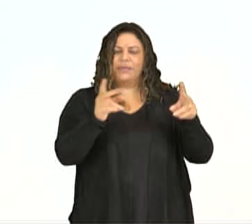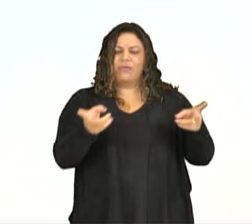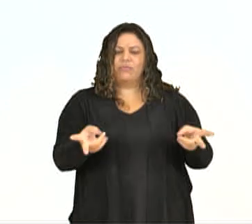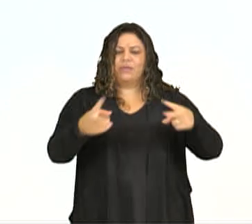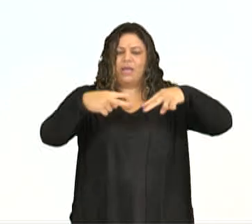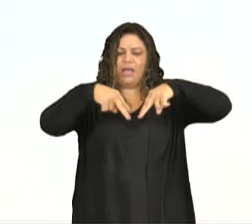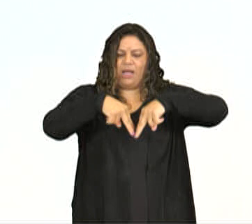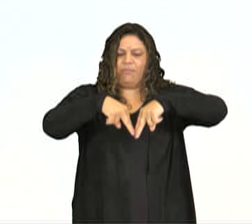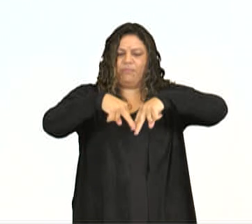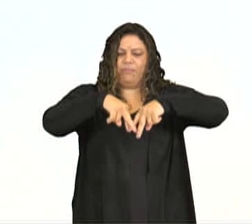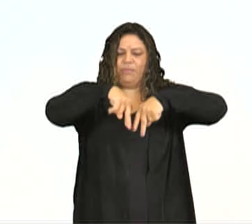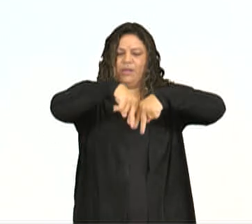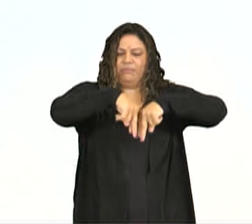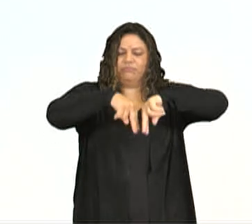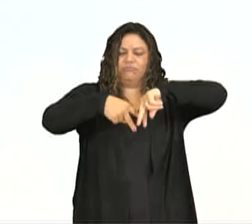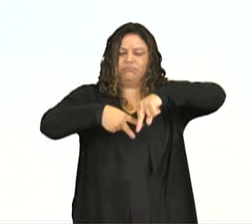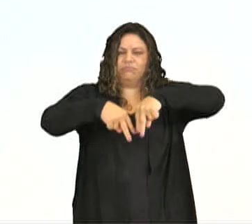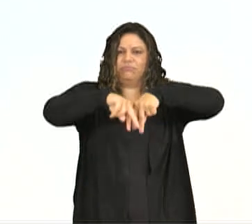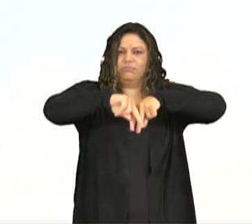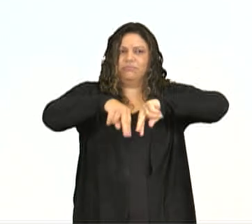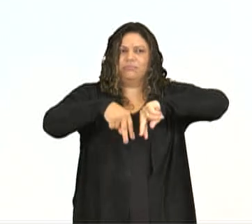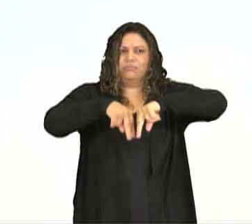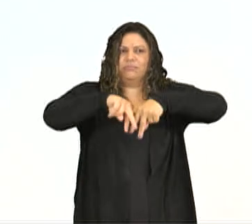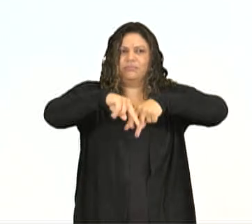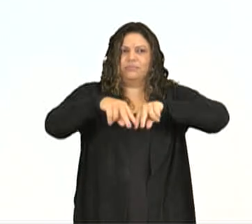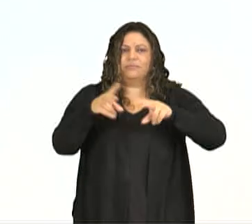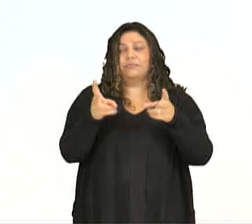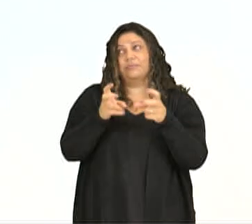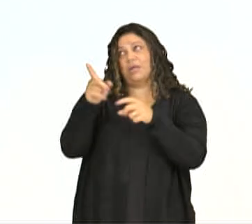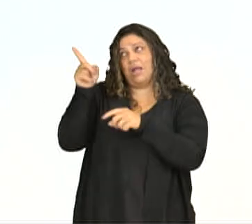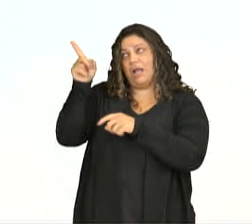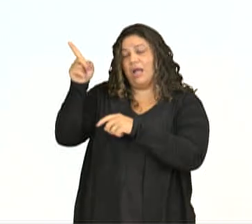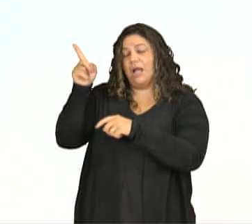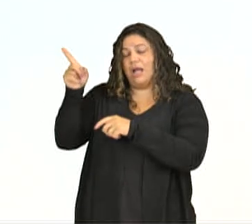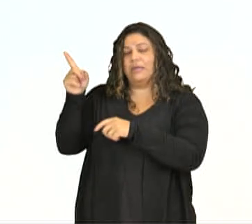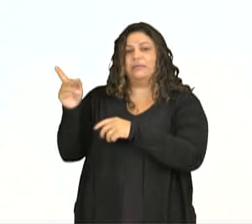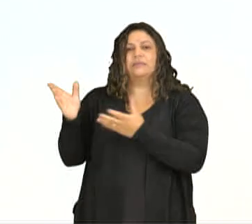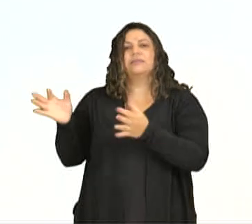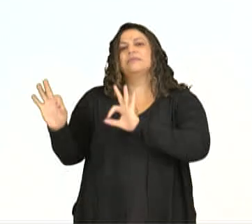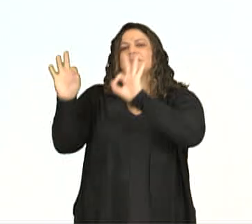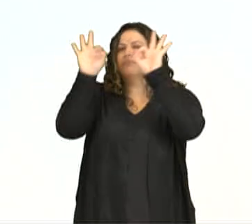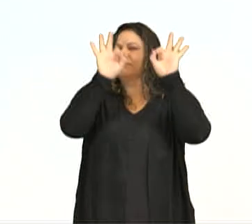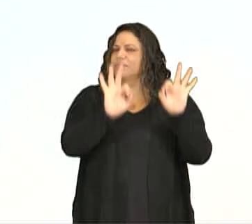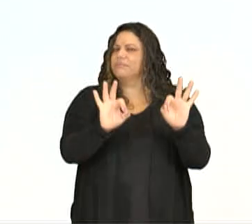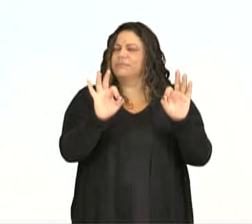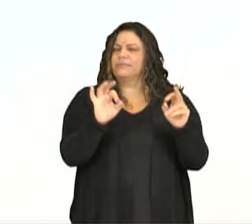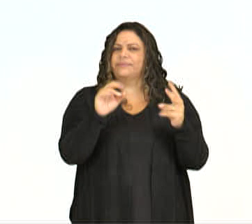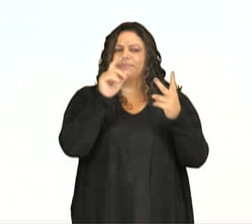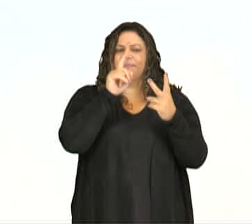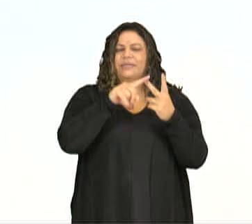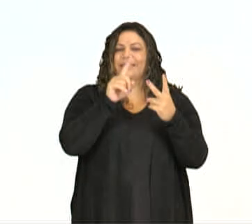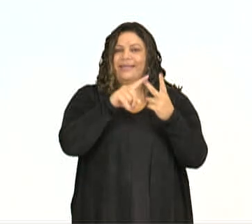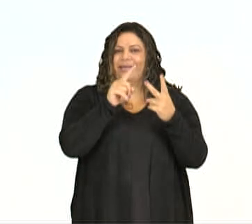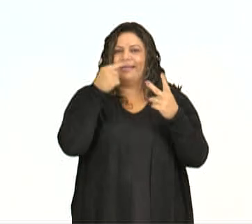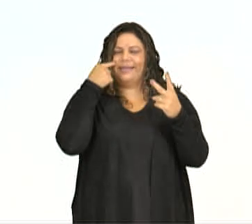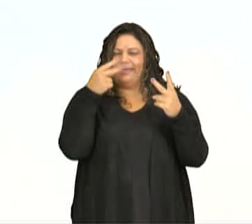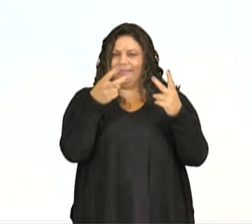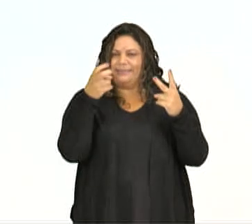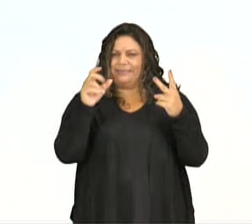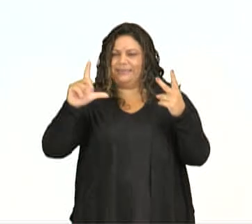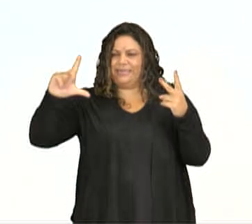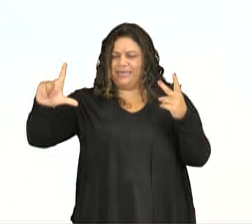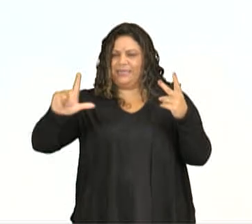gente conseguir observar ali nos slides, na segunda imagem, a gente consegue ver esse passo cruzado. Ele gera